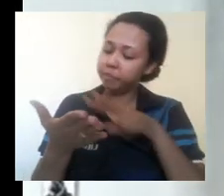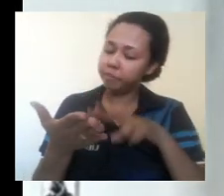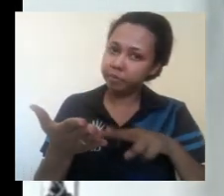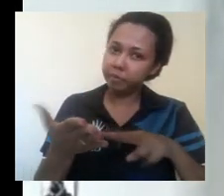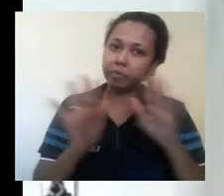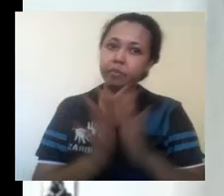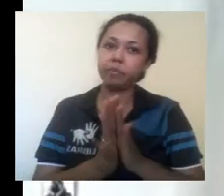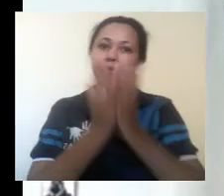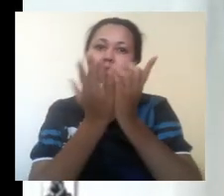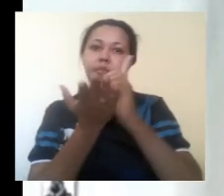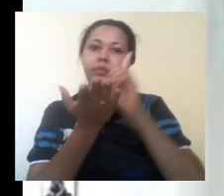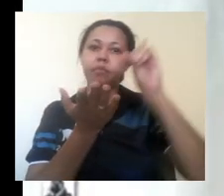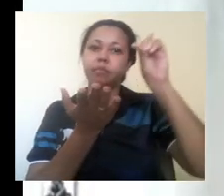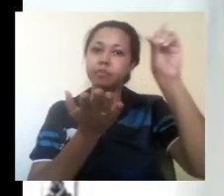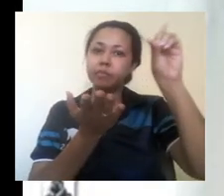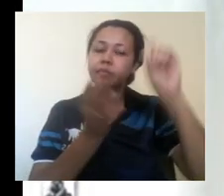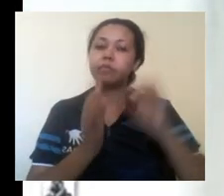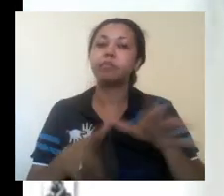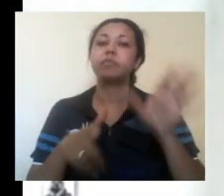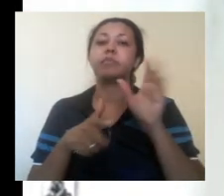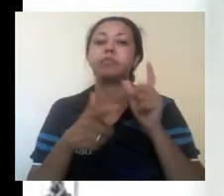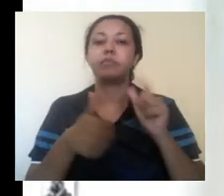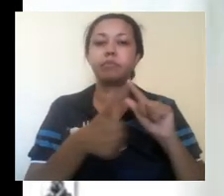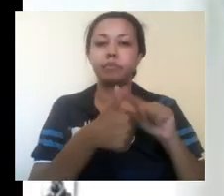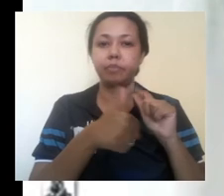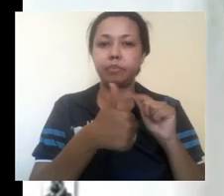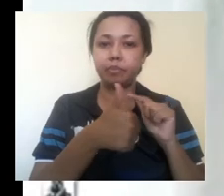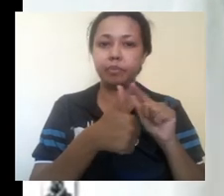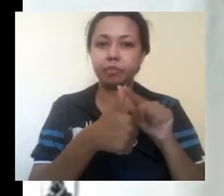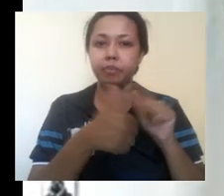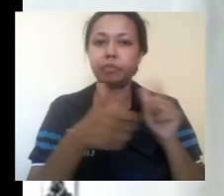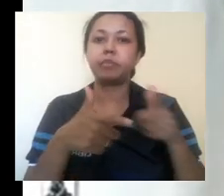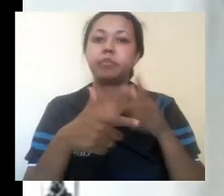de dons espirituais. E